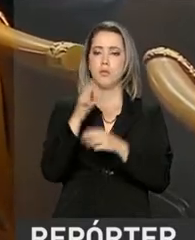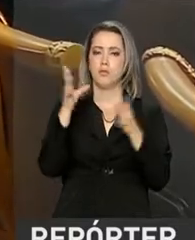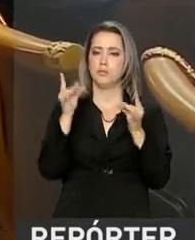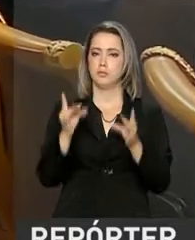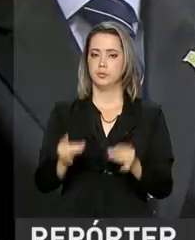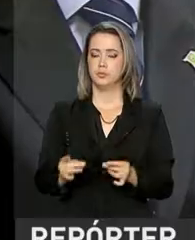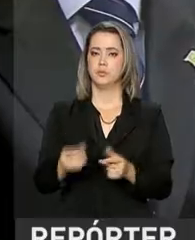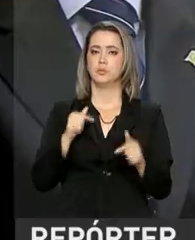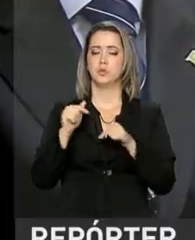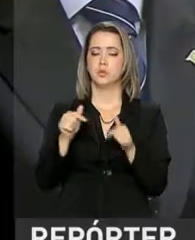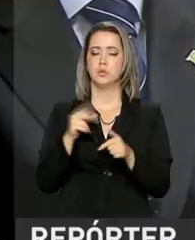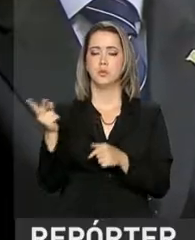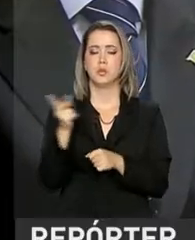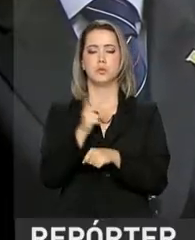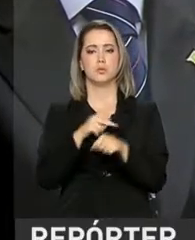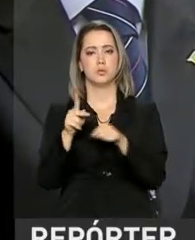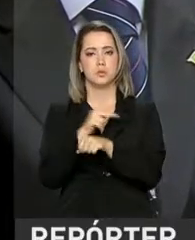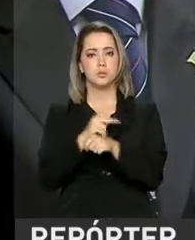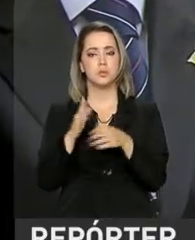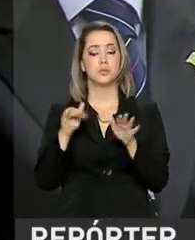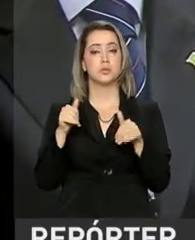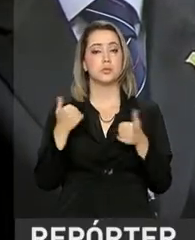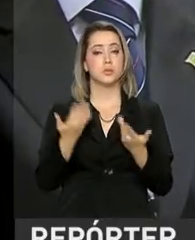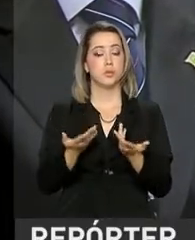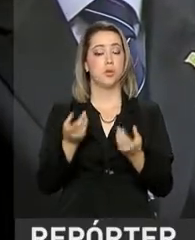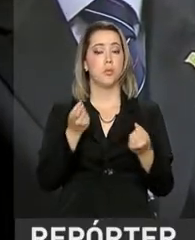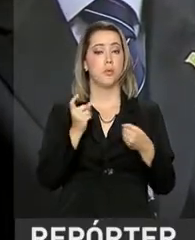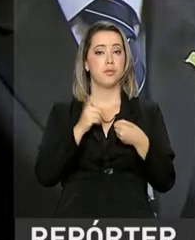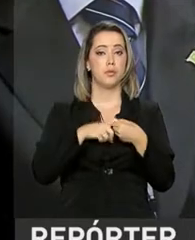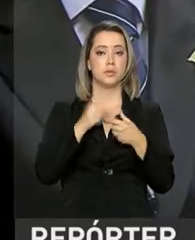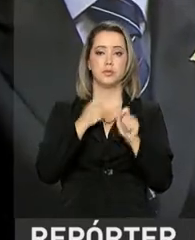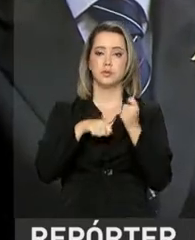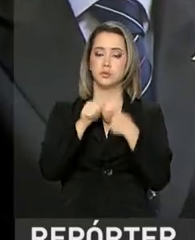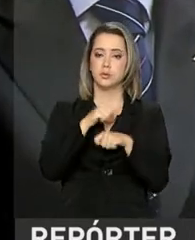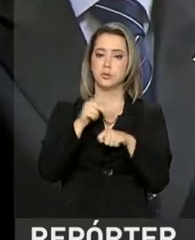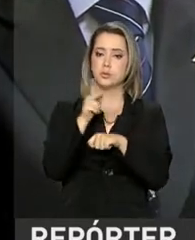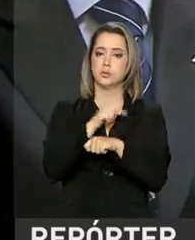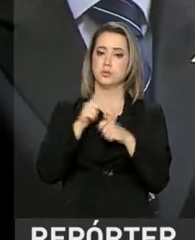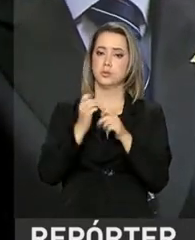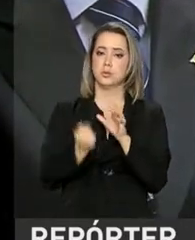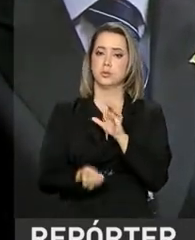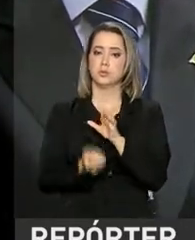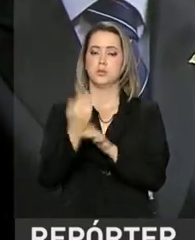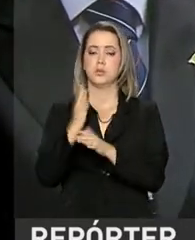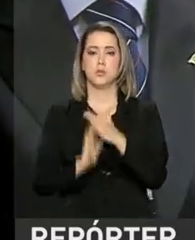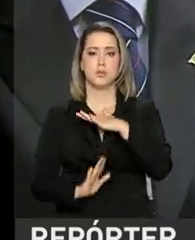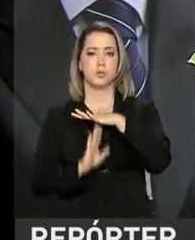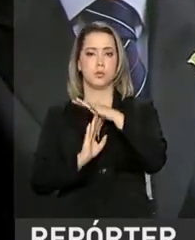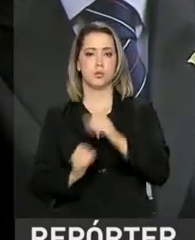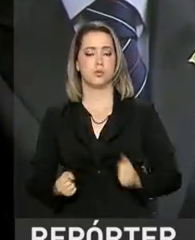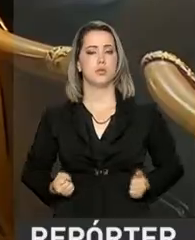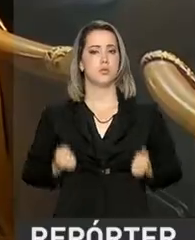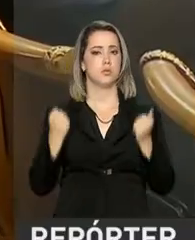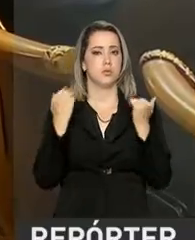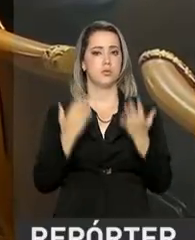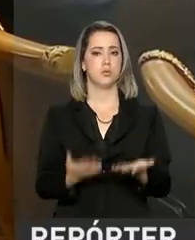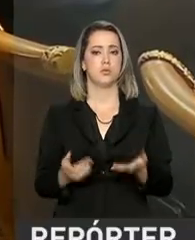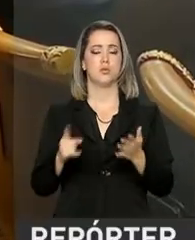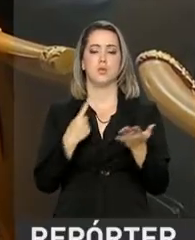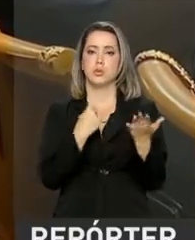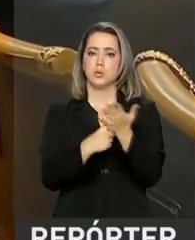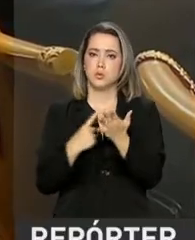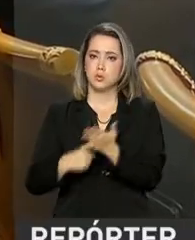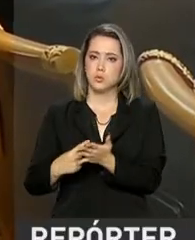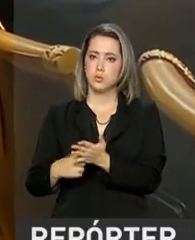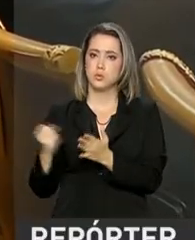no brasil com o apoio dos parlamentares para recuperar a economia do país como a criação de um teto para os gastos públicos ea agenda de